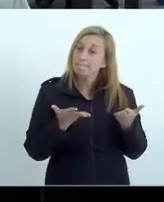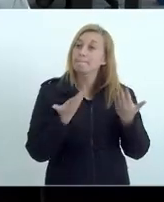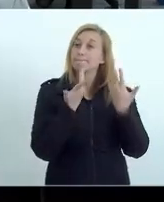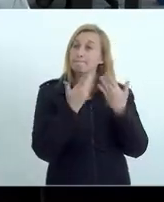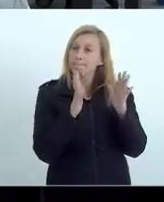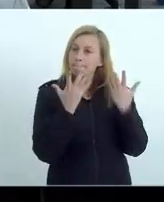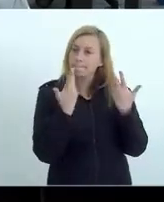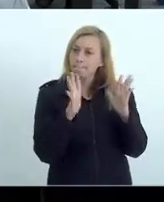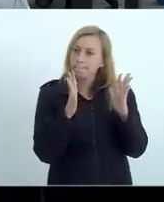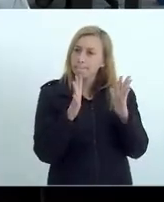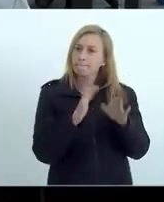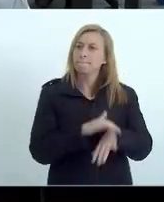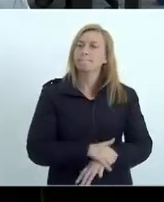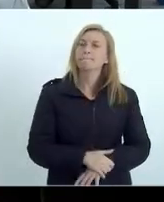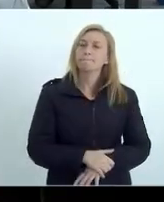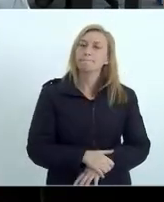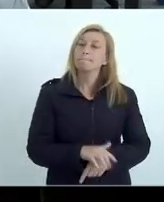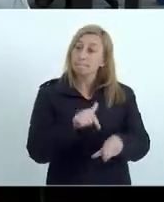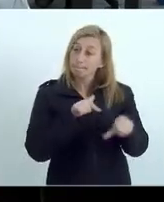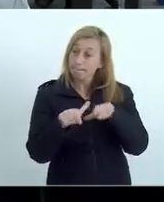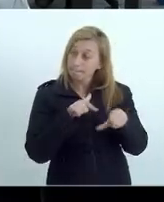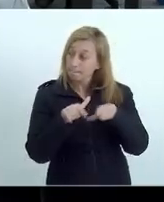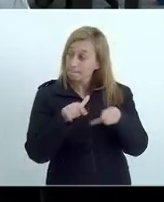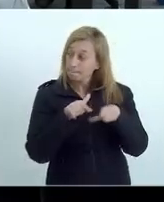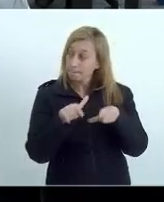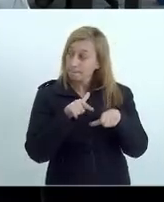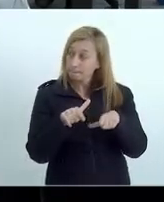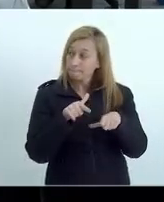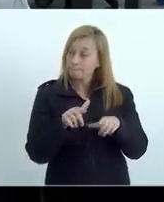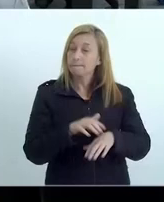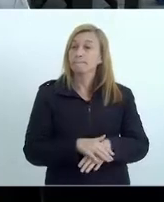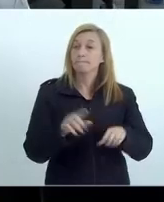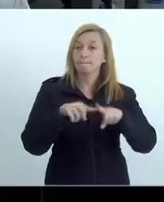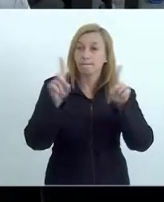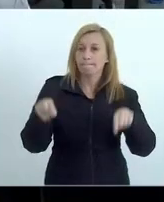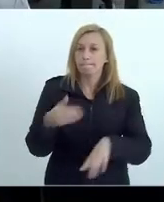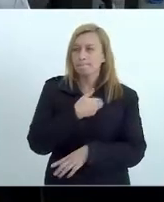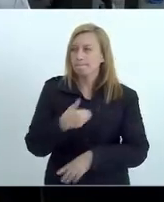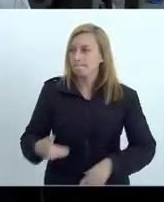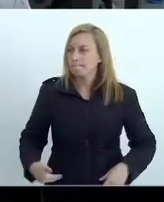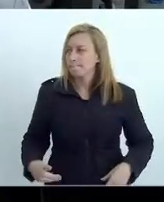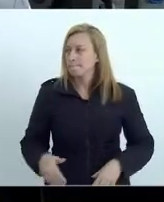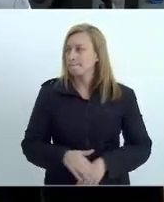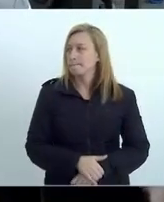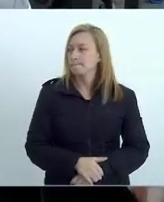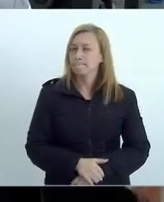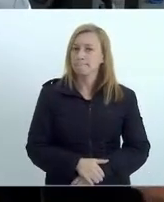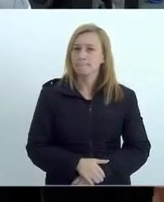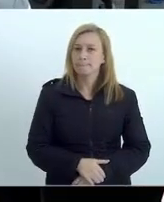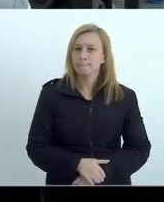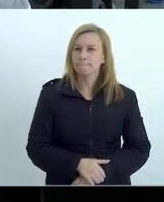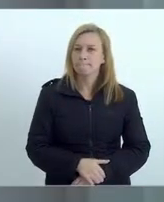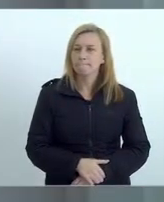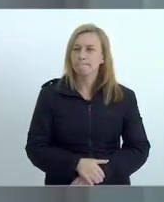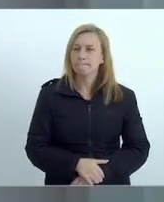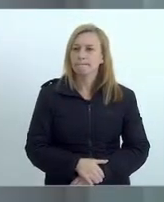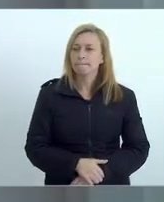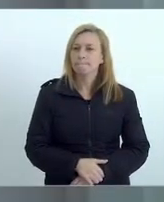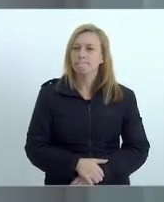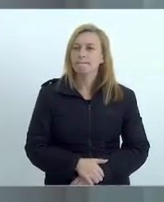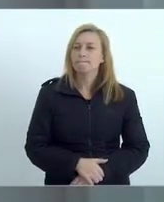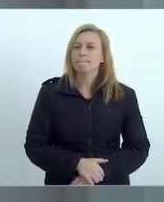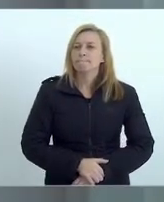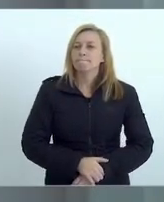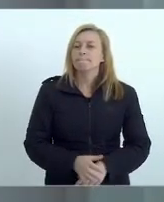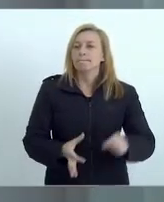Parabéns aí pelo pelo trabalho pelos pelo Servidor Público pelos a gente né de segurança pública